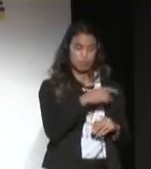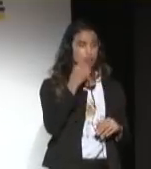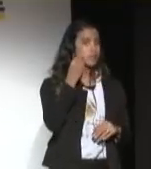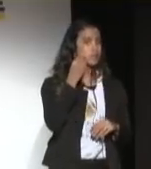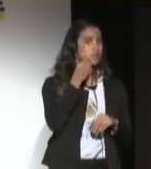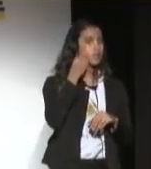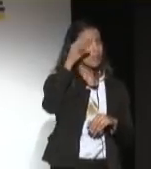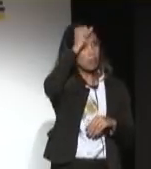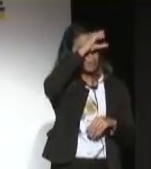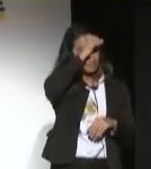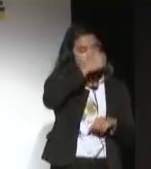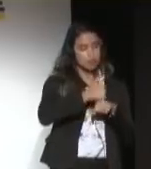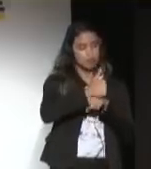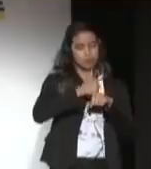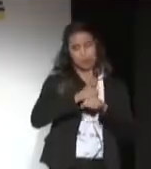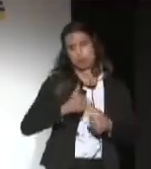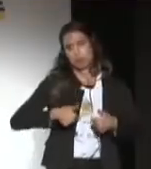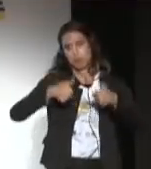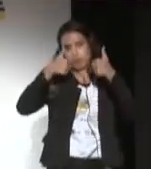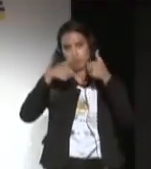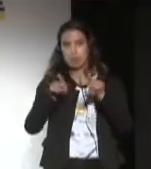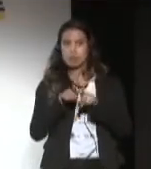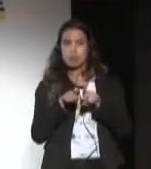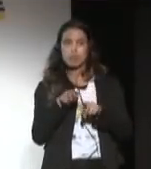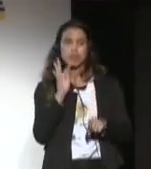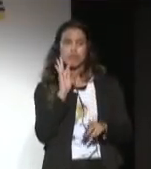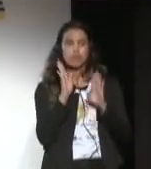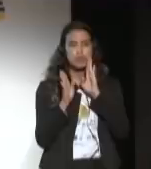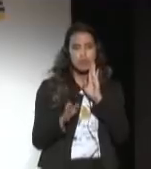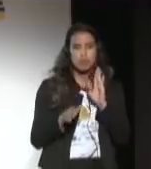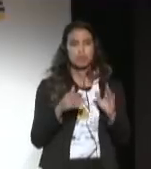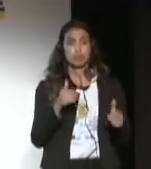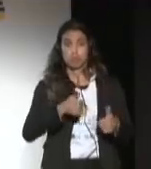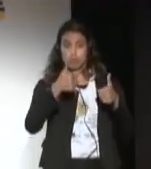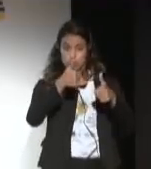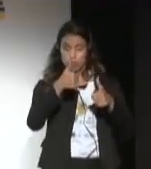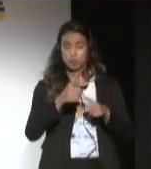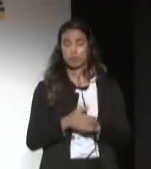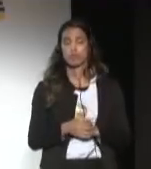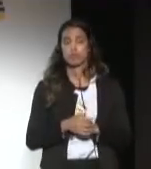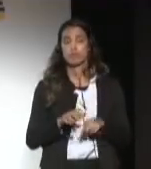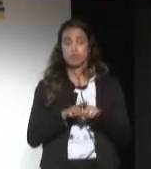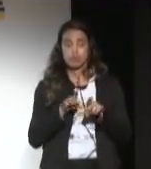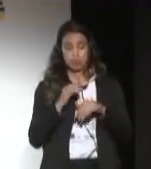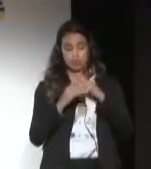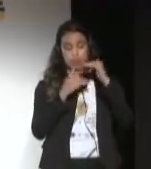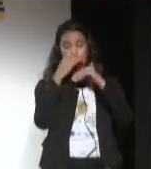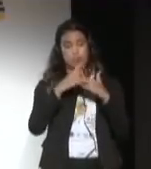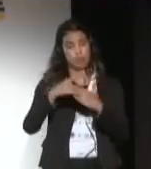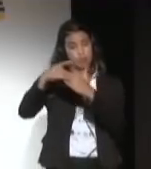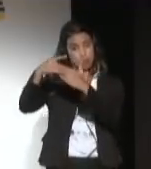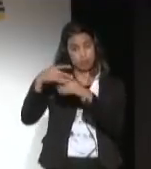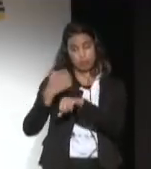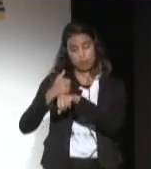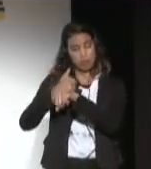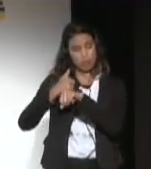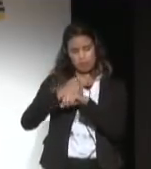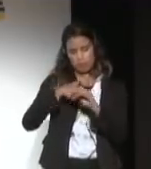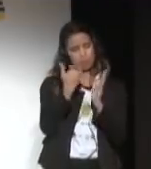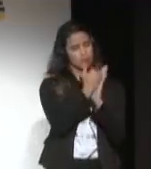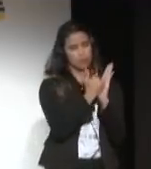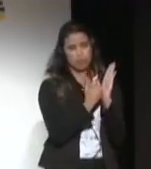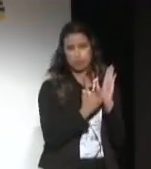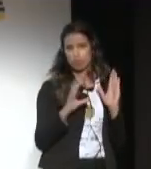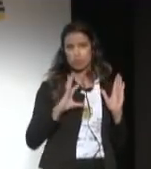profissional dos professores. O feedback positivo, o desenvolvimento de liderança e de carreira, tudo isso